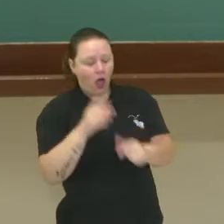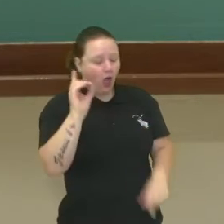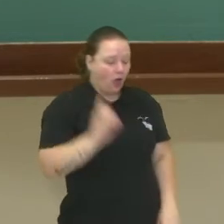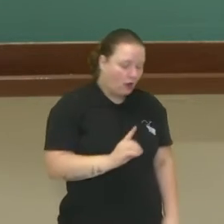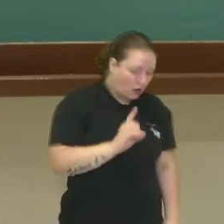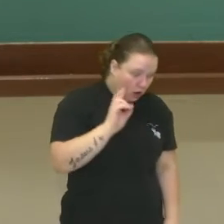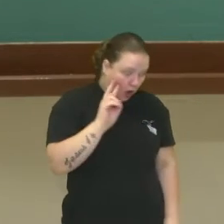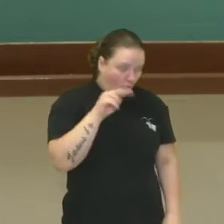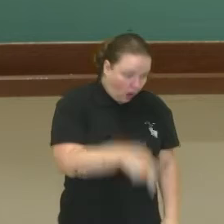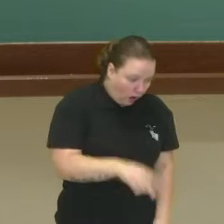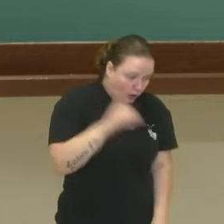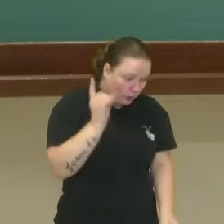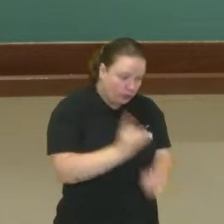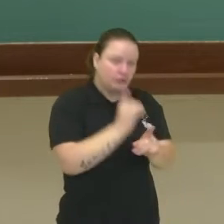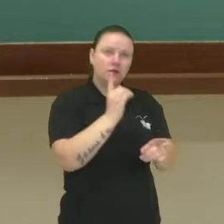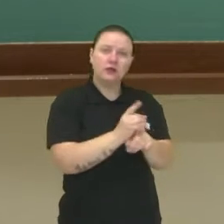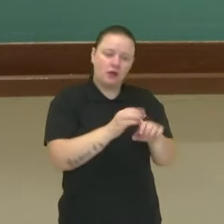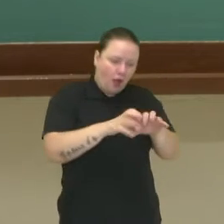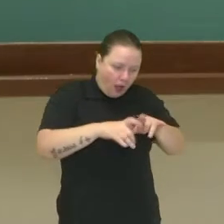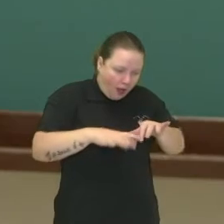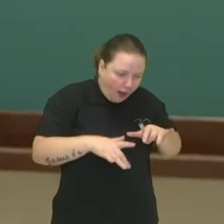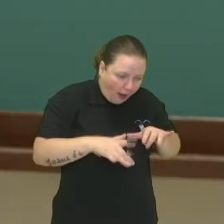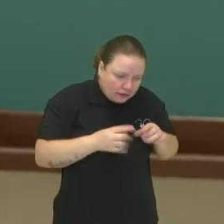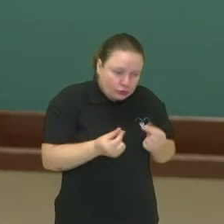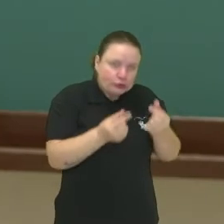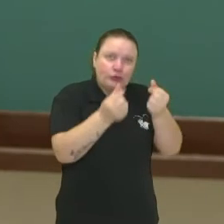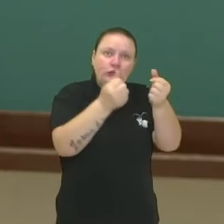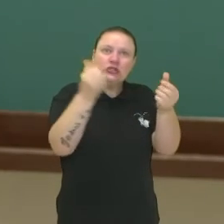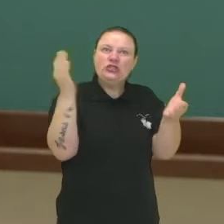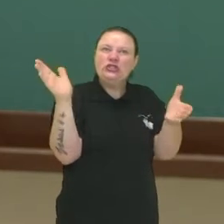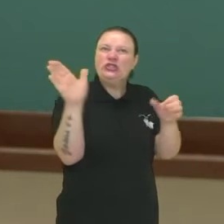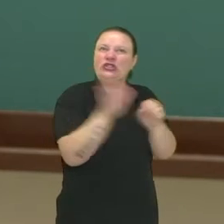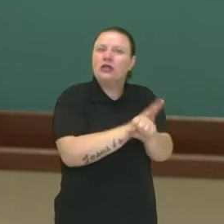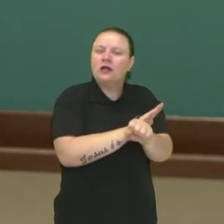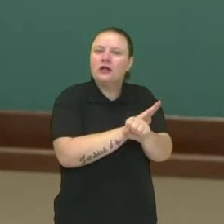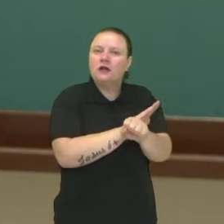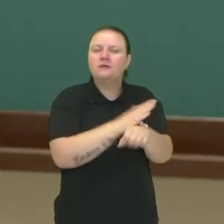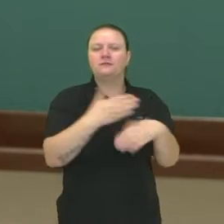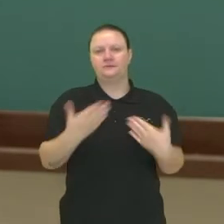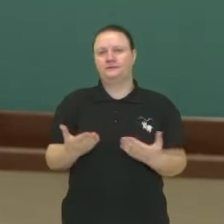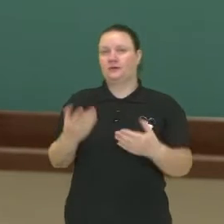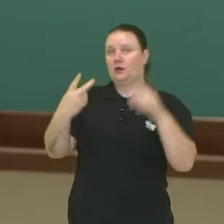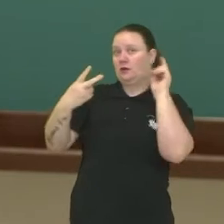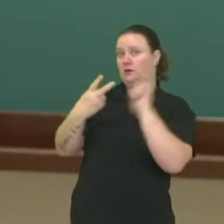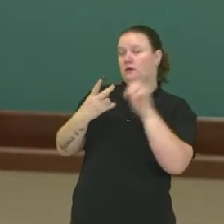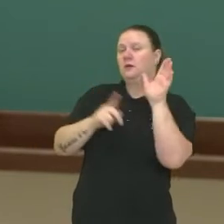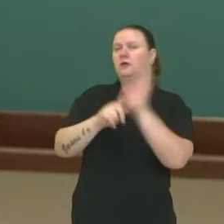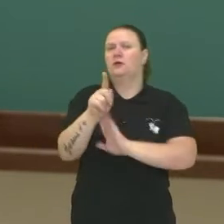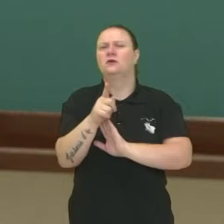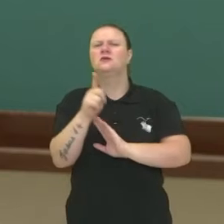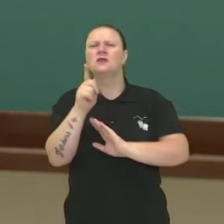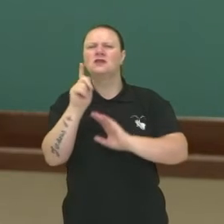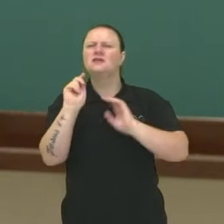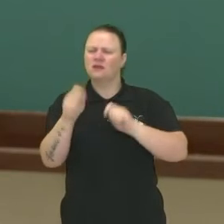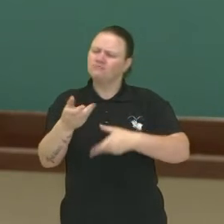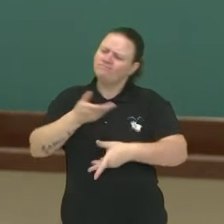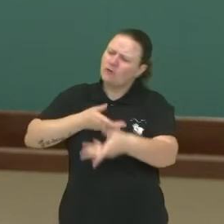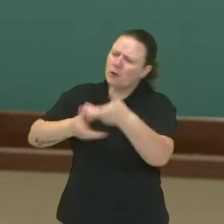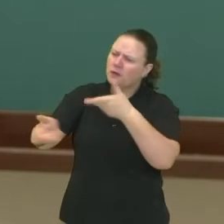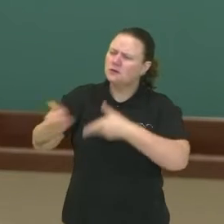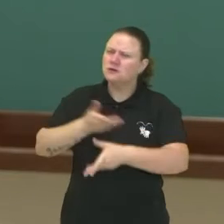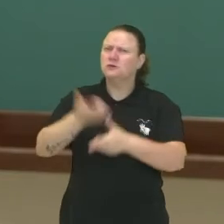dinheiro? E mais, você costuma dividir os seus problemas com alguém, com um familiar? Como